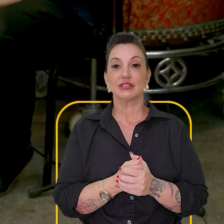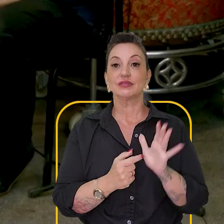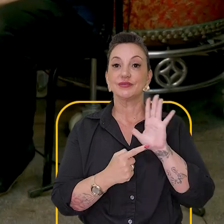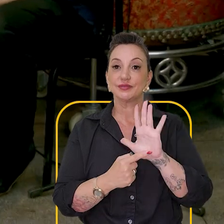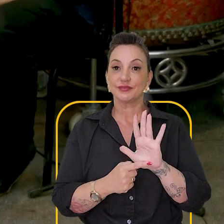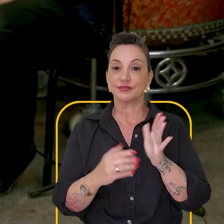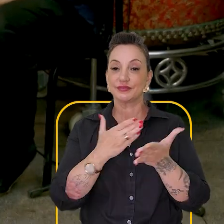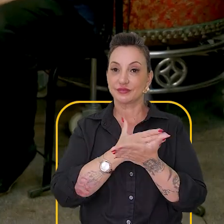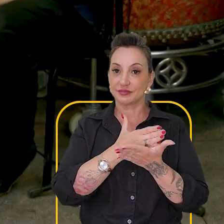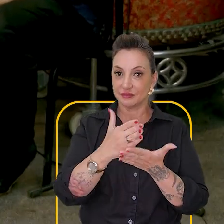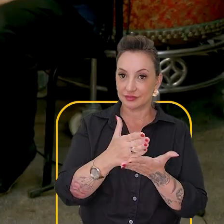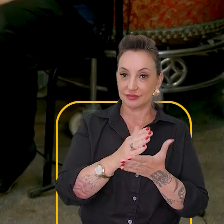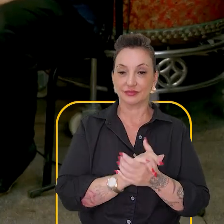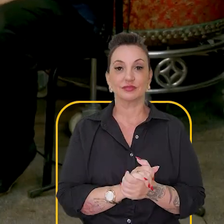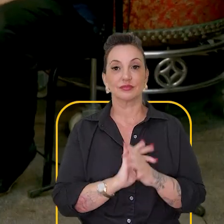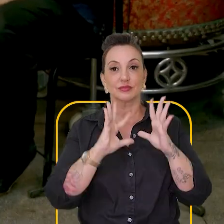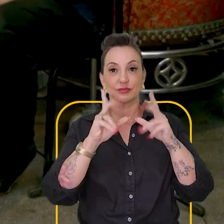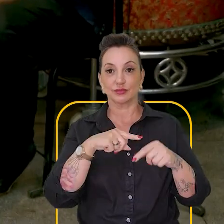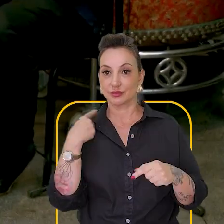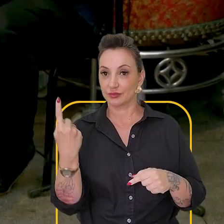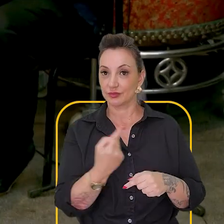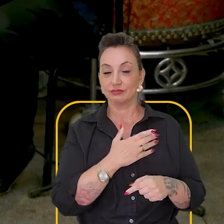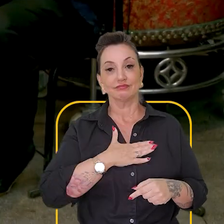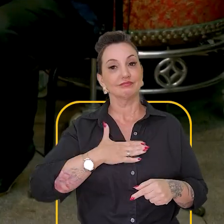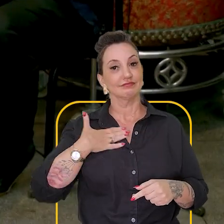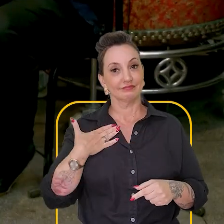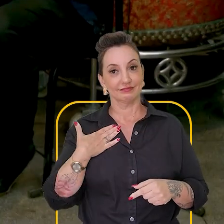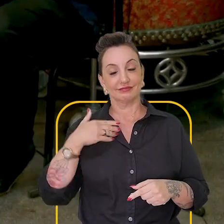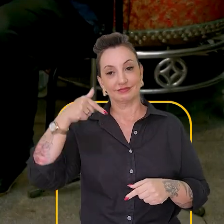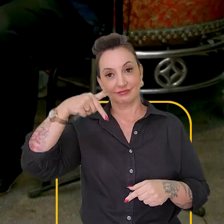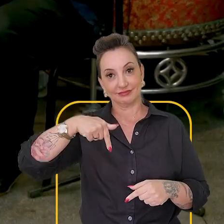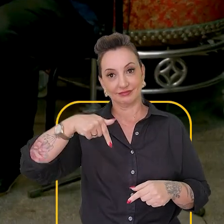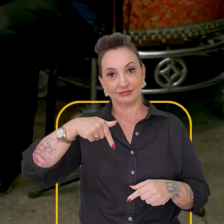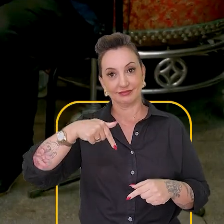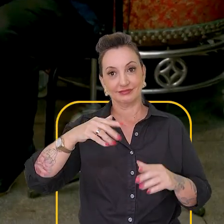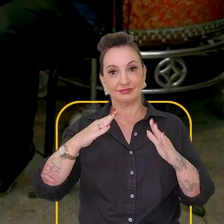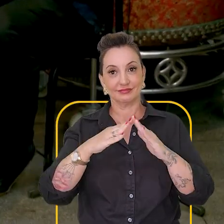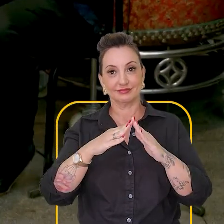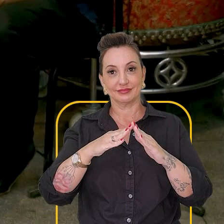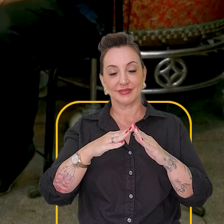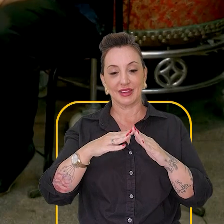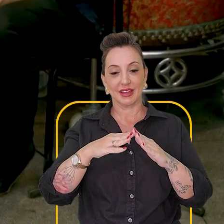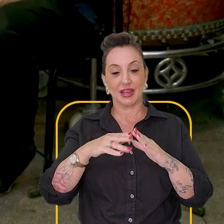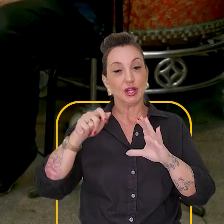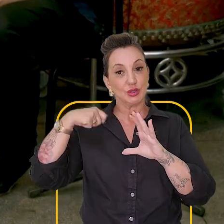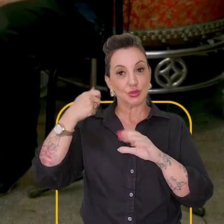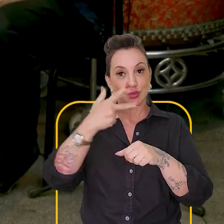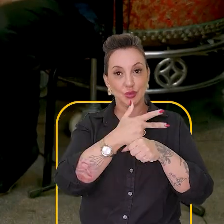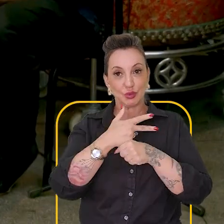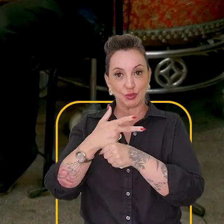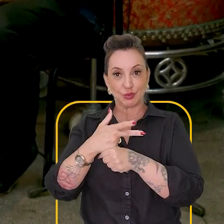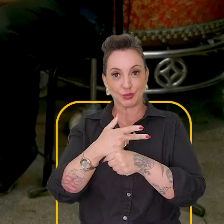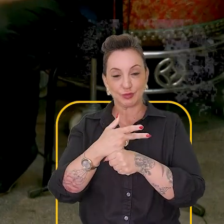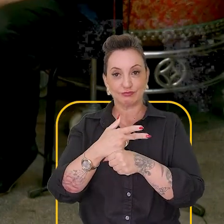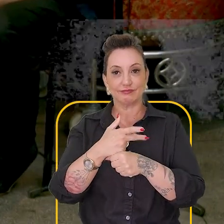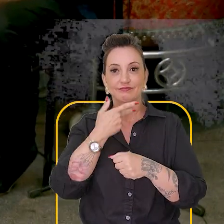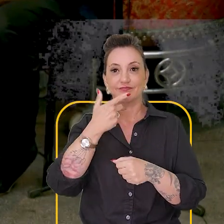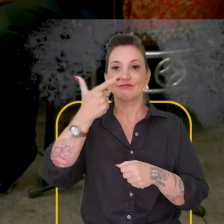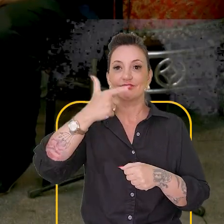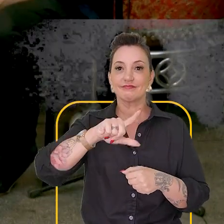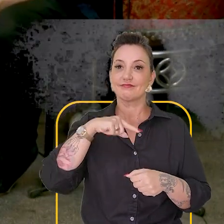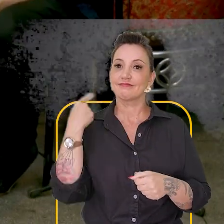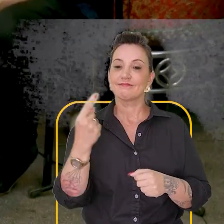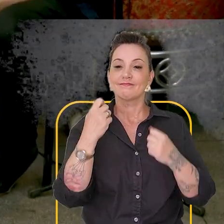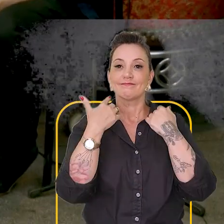muito obrigado pela sua presença aqui como eu manifestei no início para todos nós foi uma honra tê-lo aqui na nossa casa